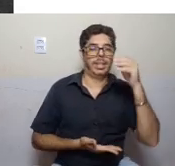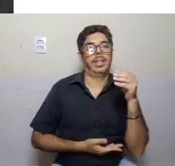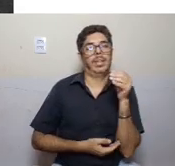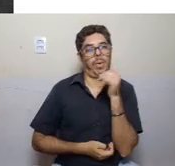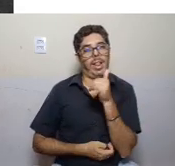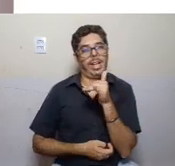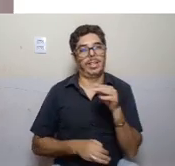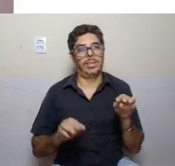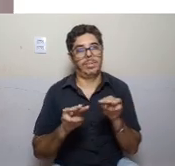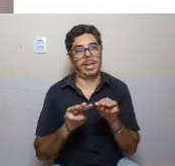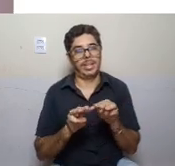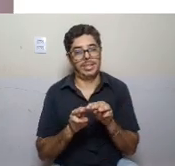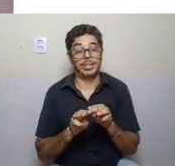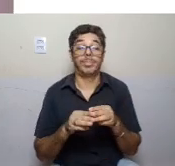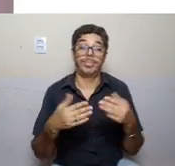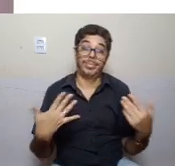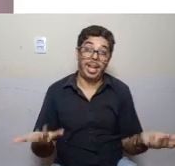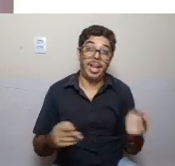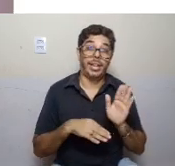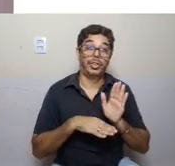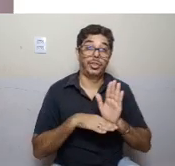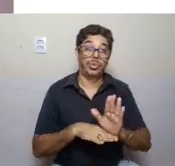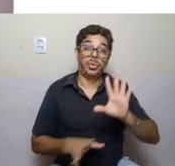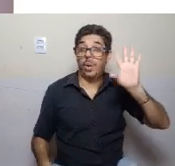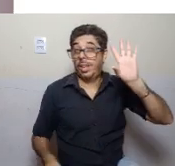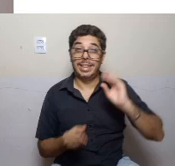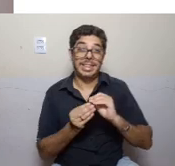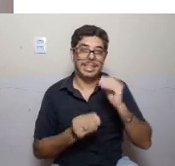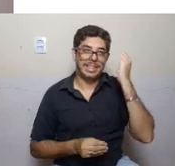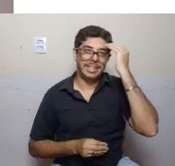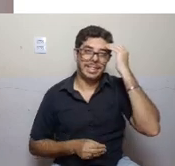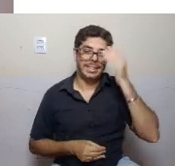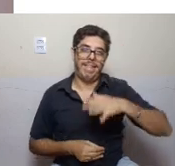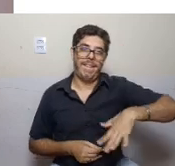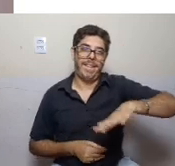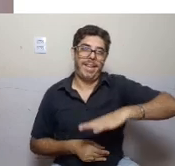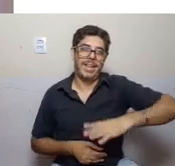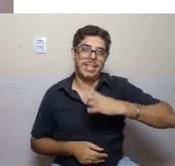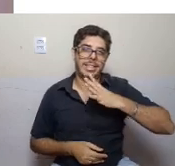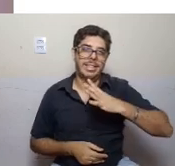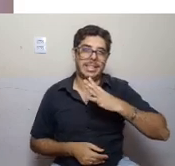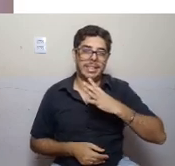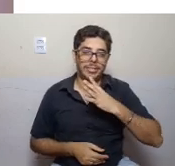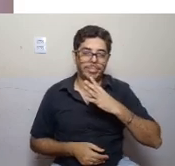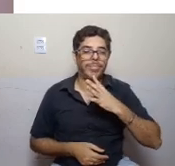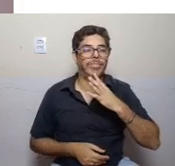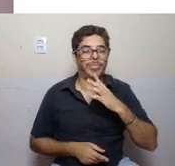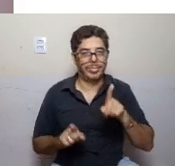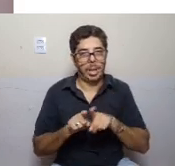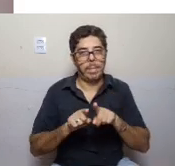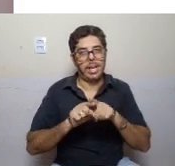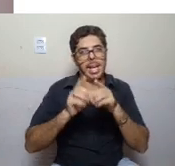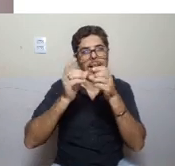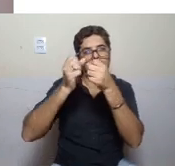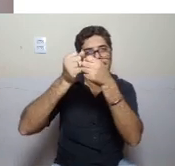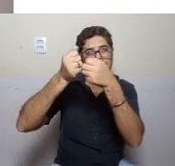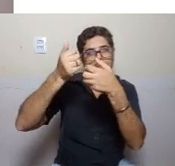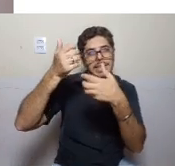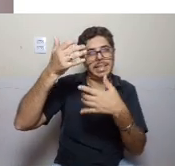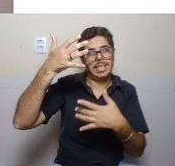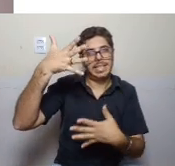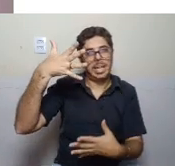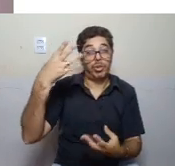do eletromagnetismo, permitindo então a síntese geral dessa área do conhecimento e, em particular, a tão